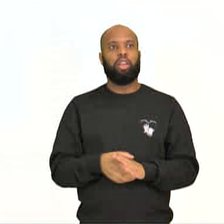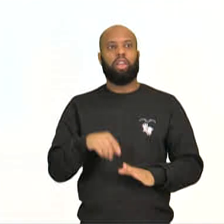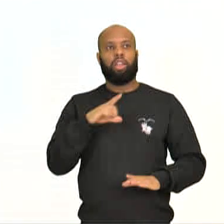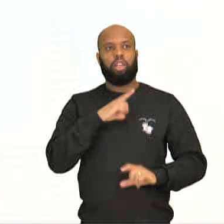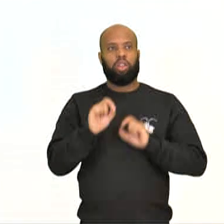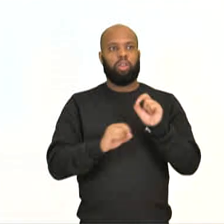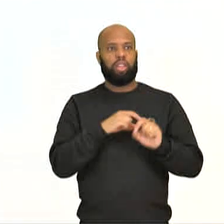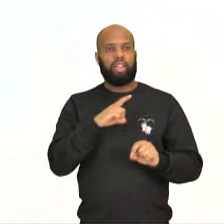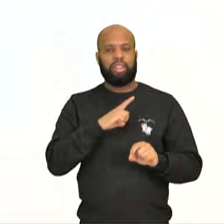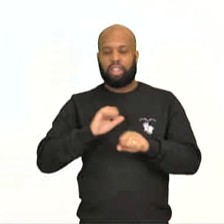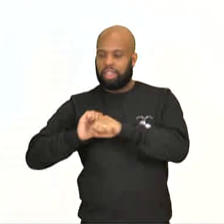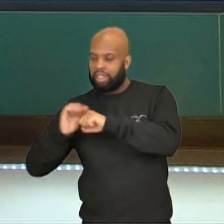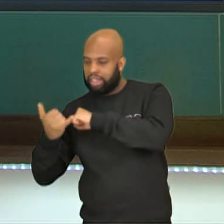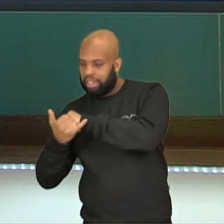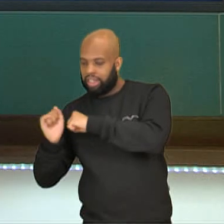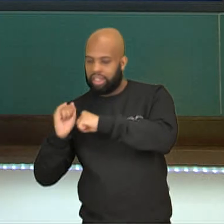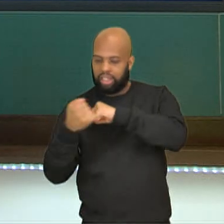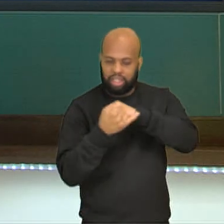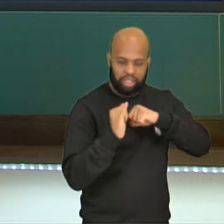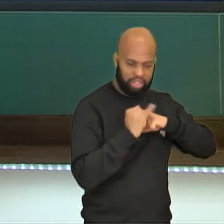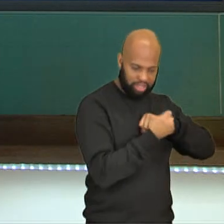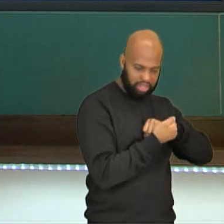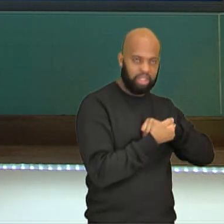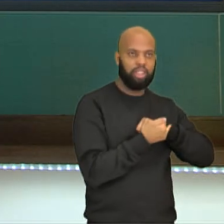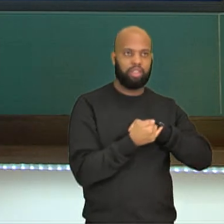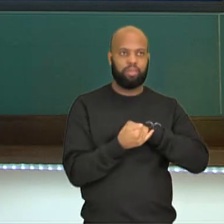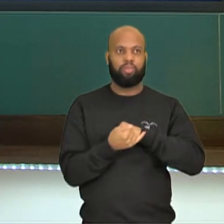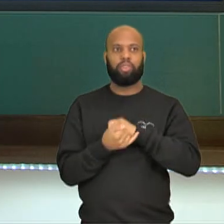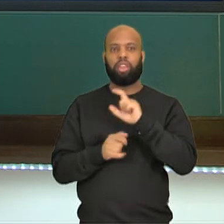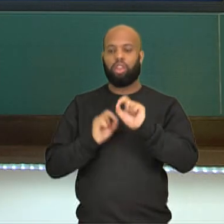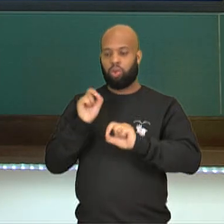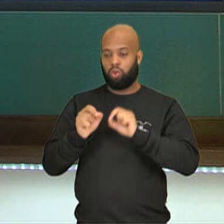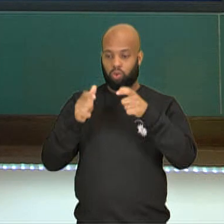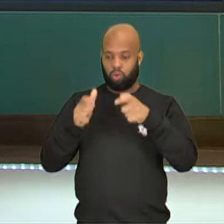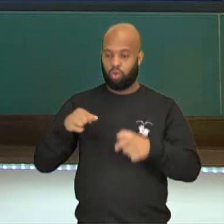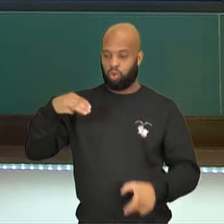então, pequenas ilhas, né, da Malásia.